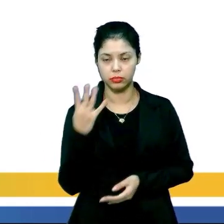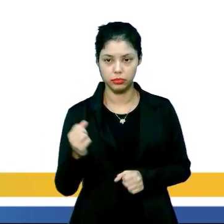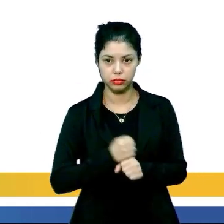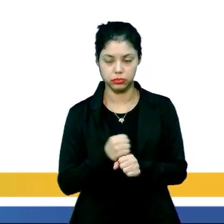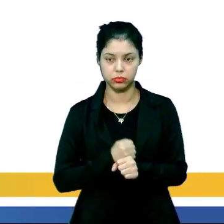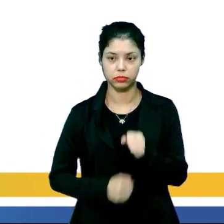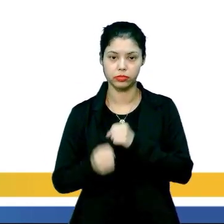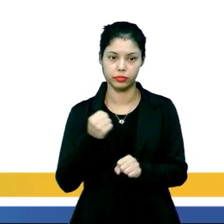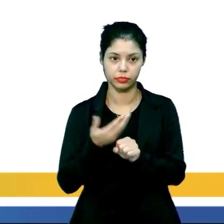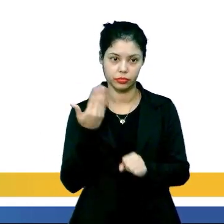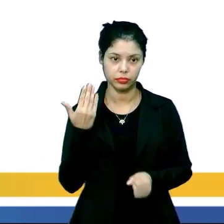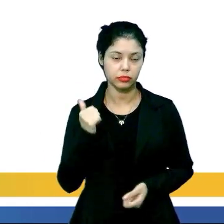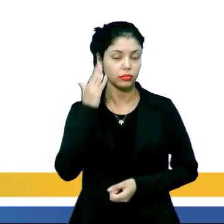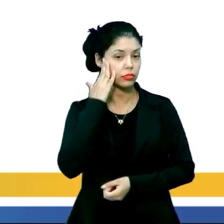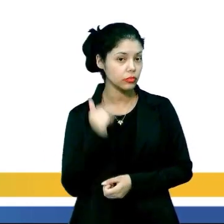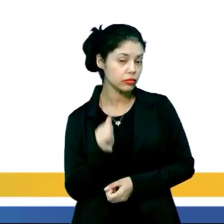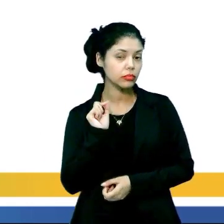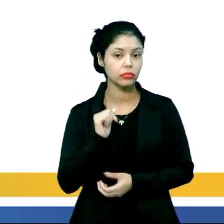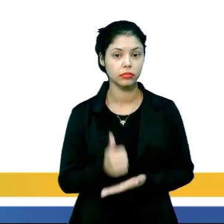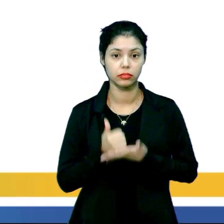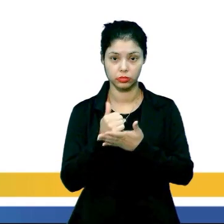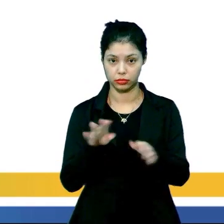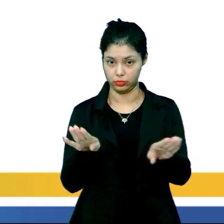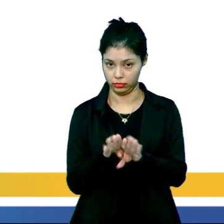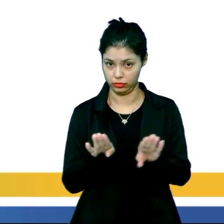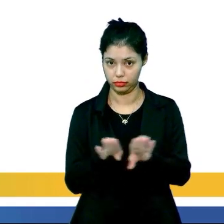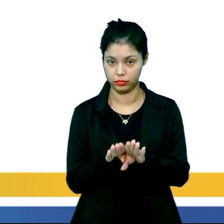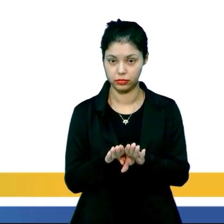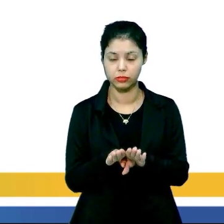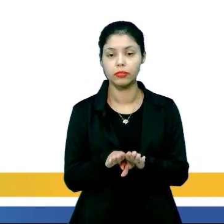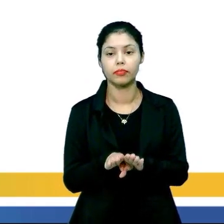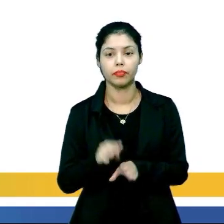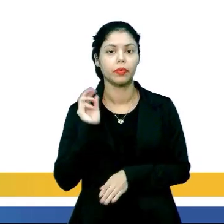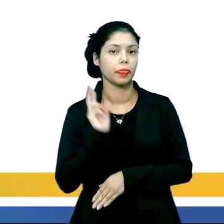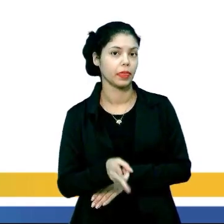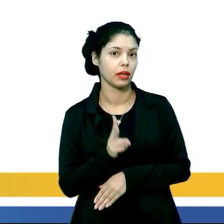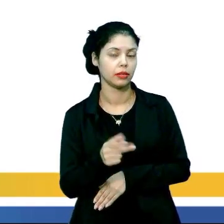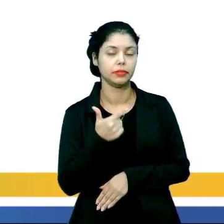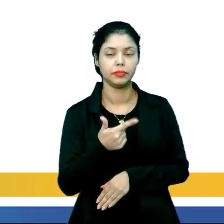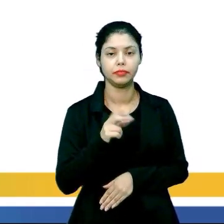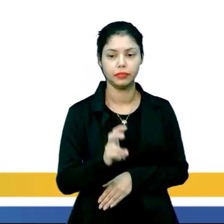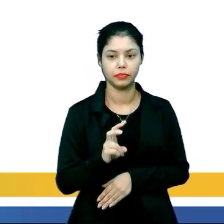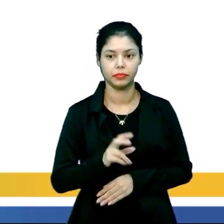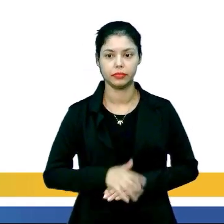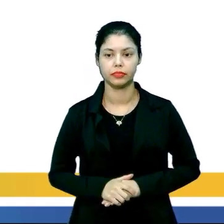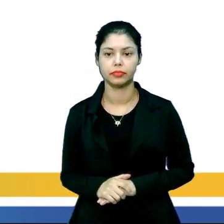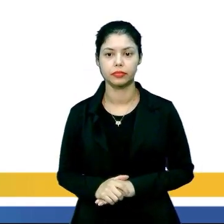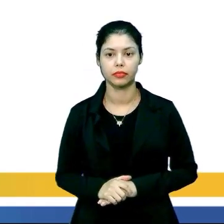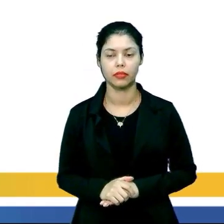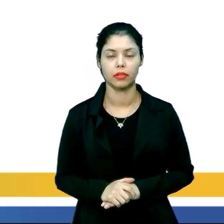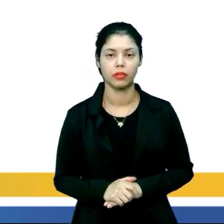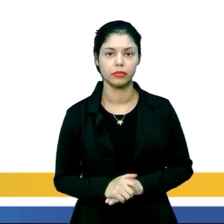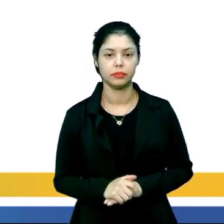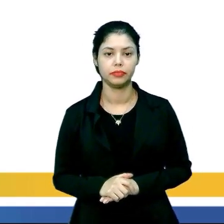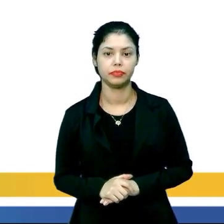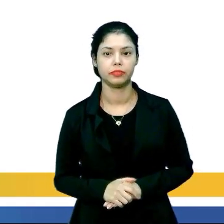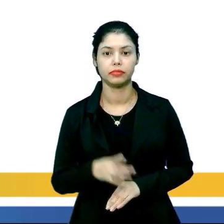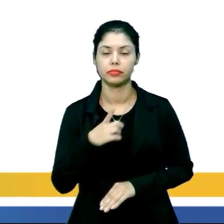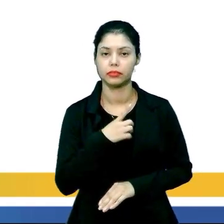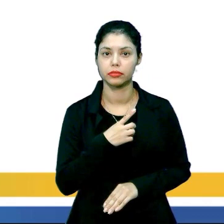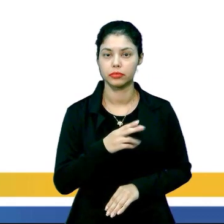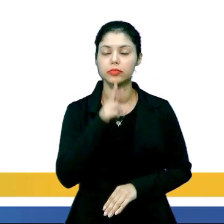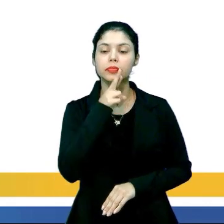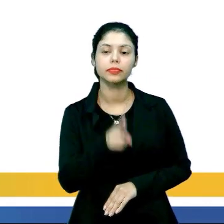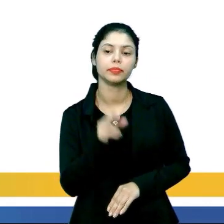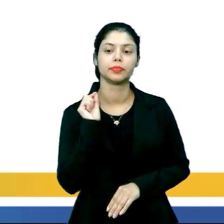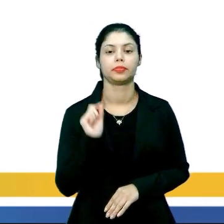ano anterior. Logo, nós sabemos que a doação também excedeu nos mesmos 25%, ok? Então, eu tenho que